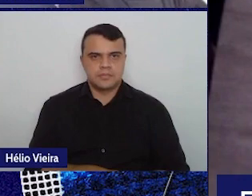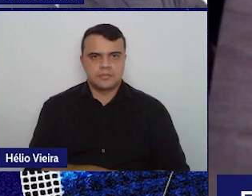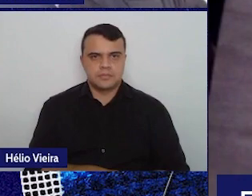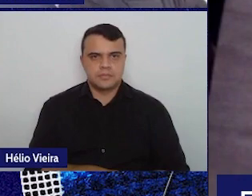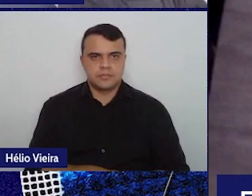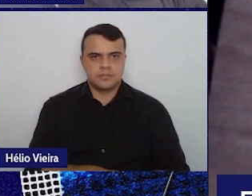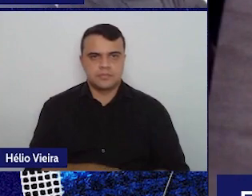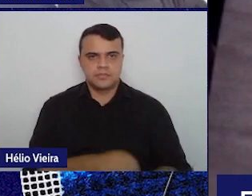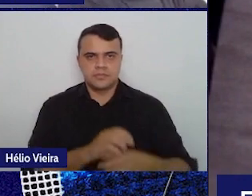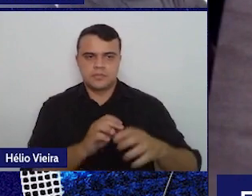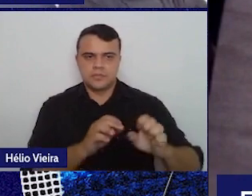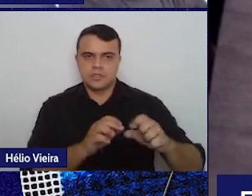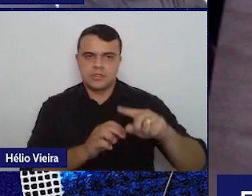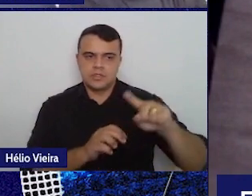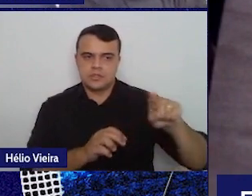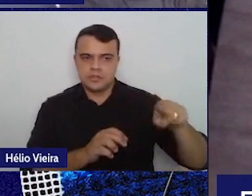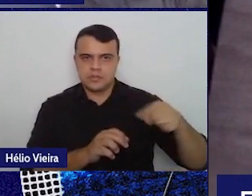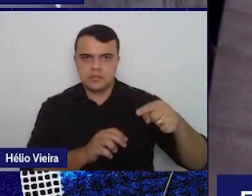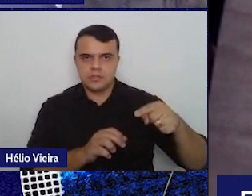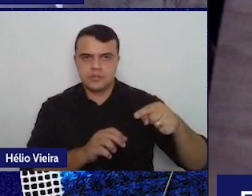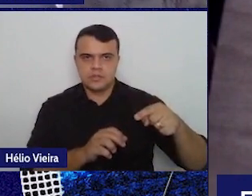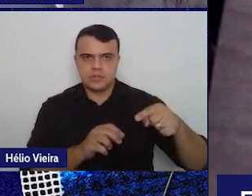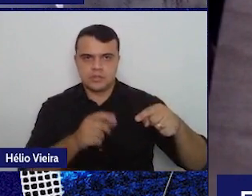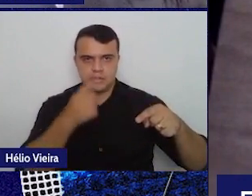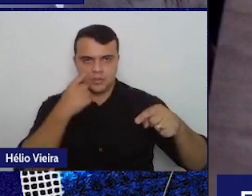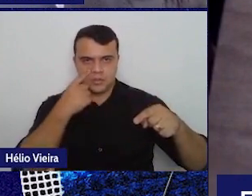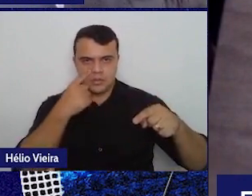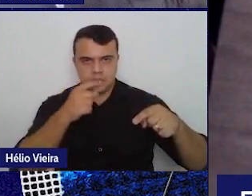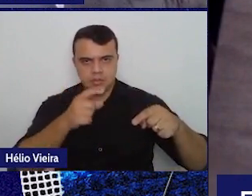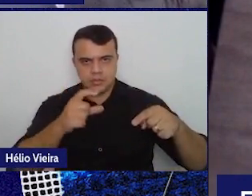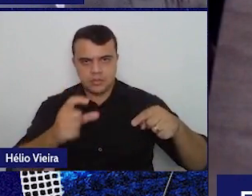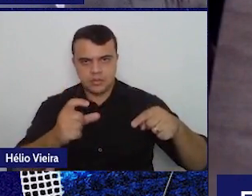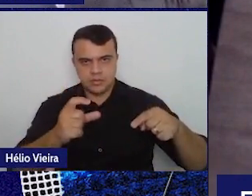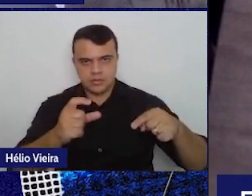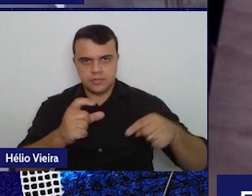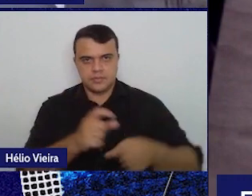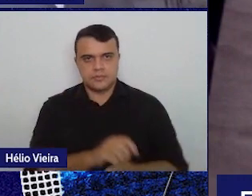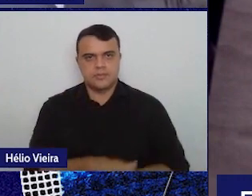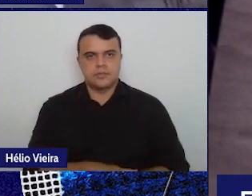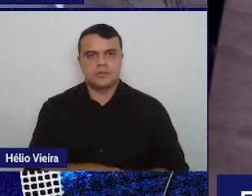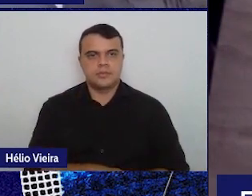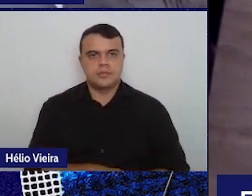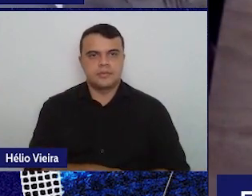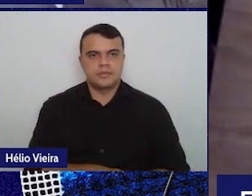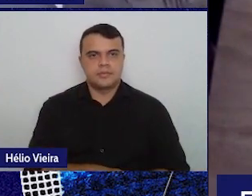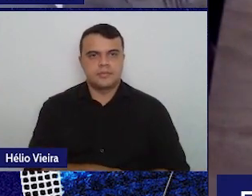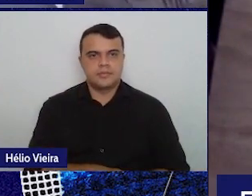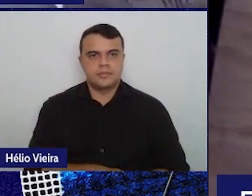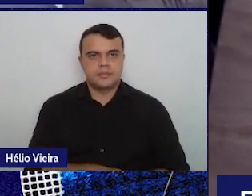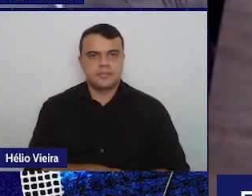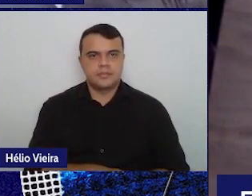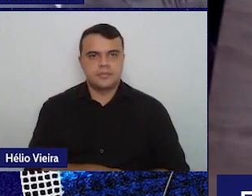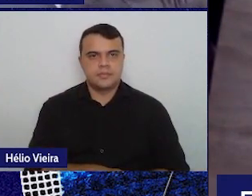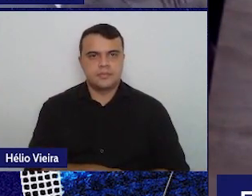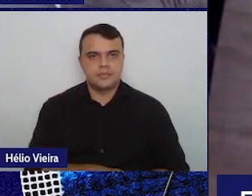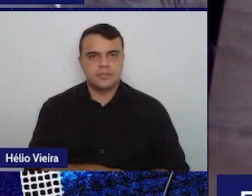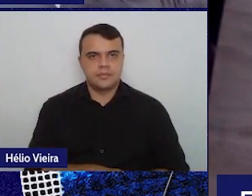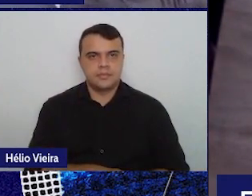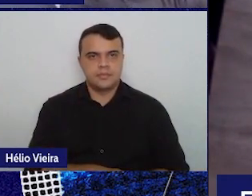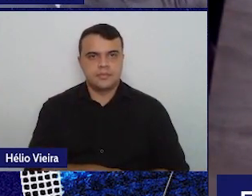Se a barriga tá para cá, então de cima a barriga fica oposta. Peguei,